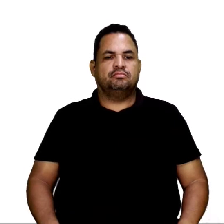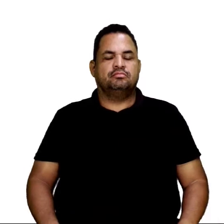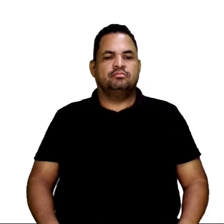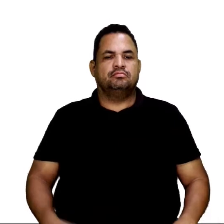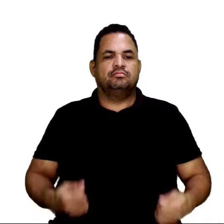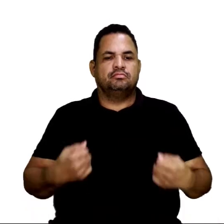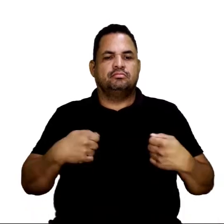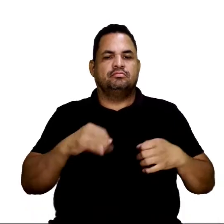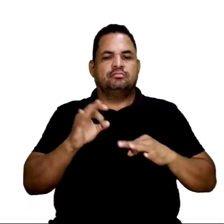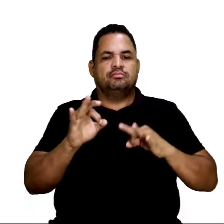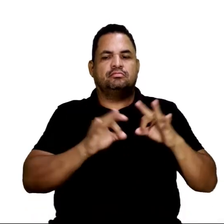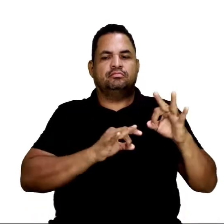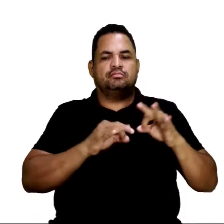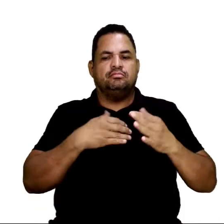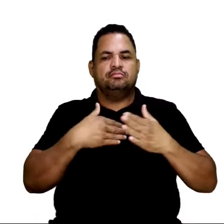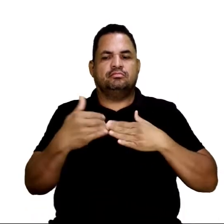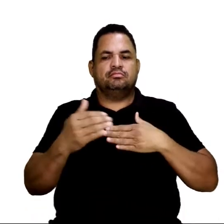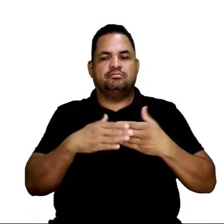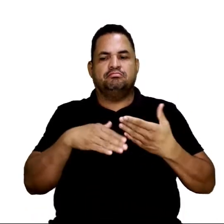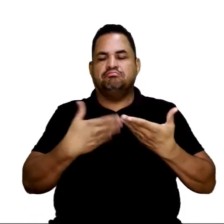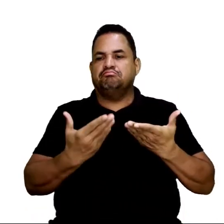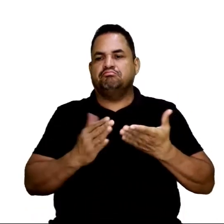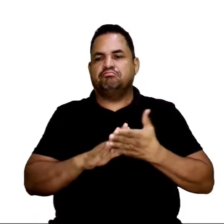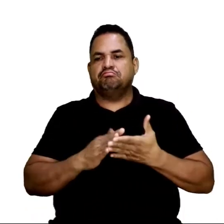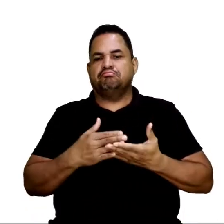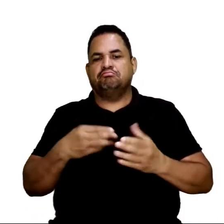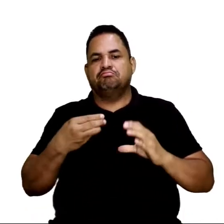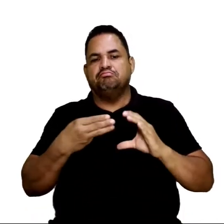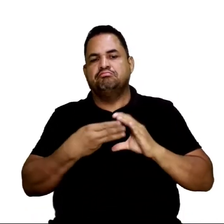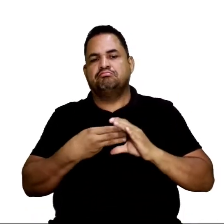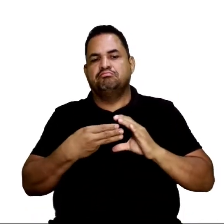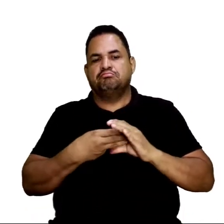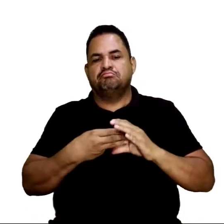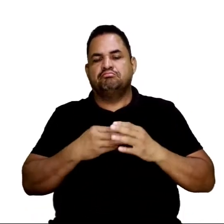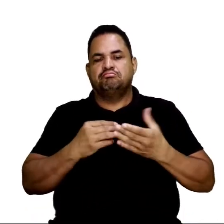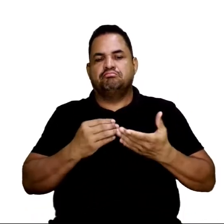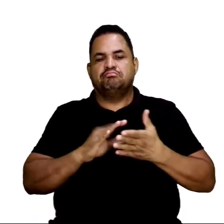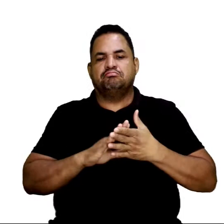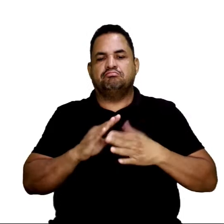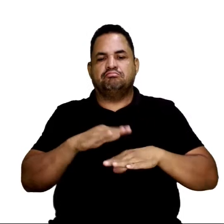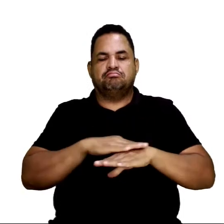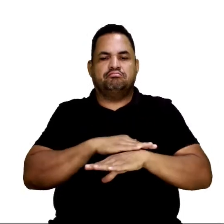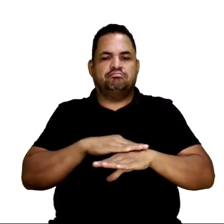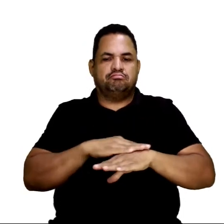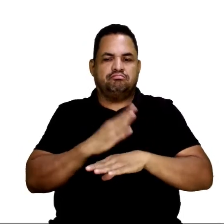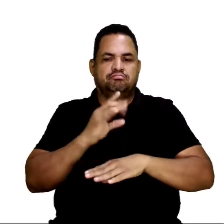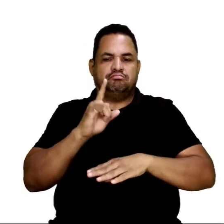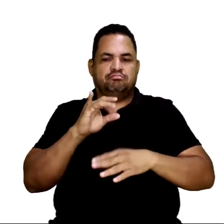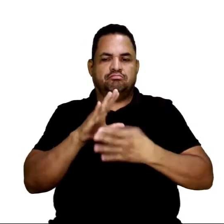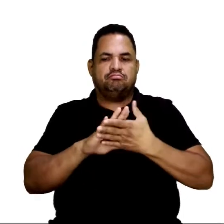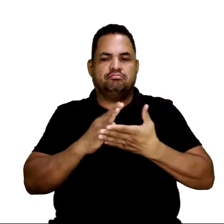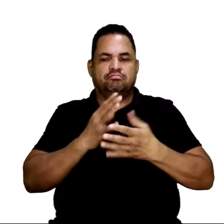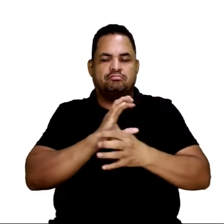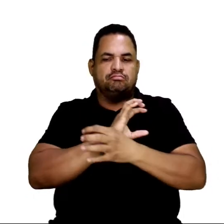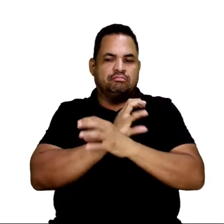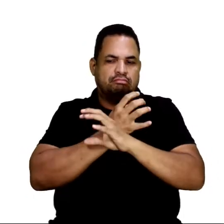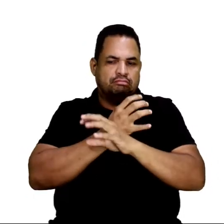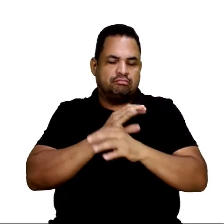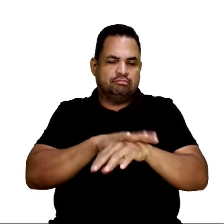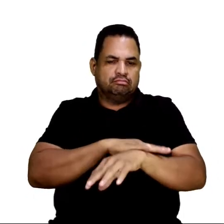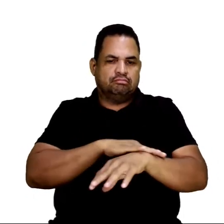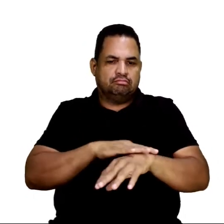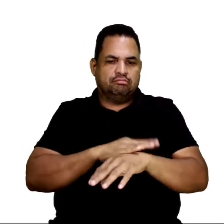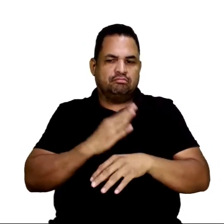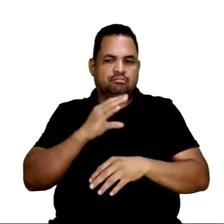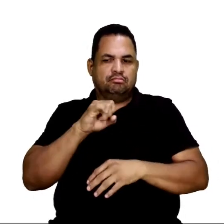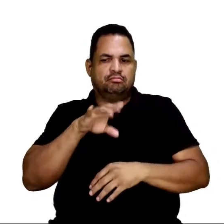podem formar qualquer uma célula do tecido conjuntivo, uma célula do tecido ósseo, uma célula